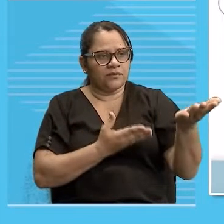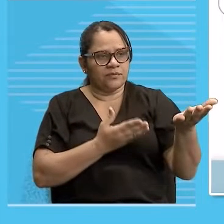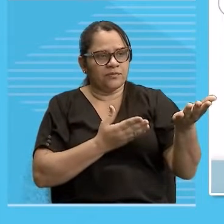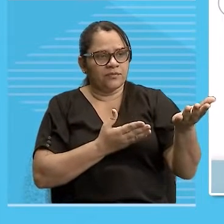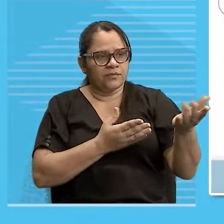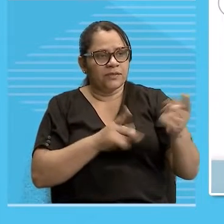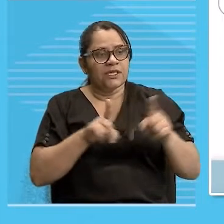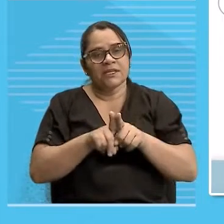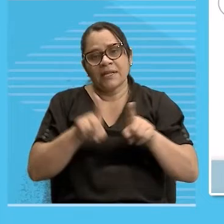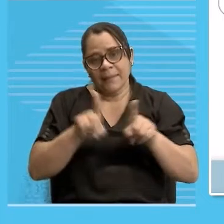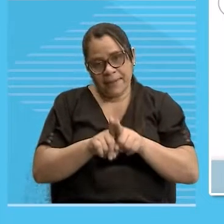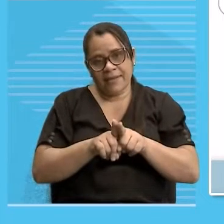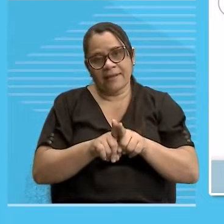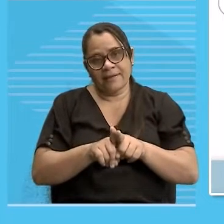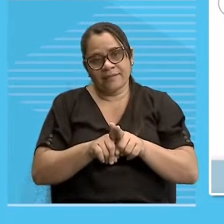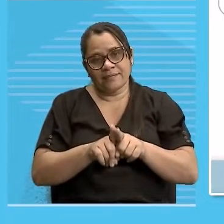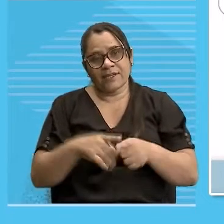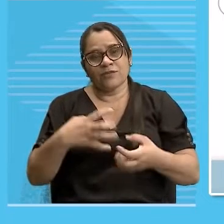e dos